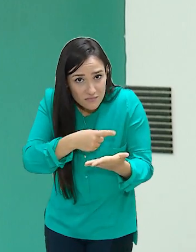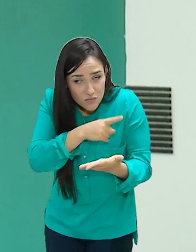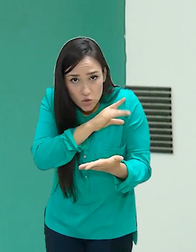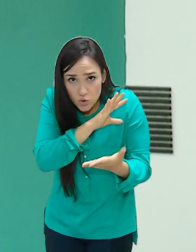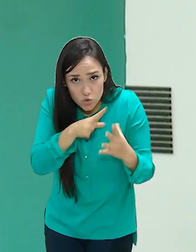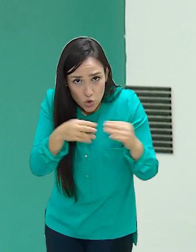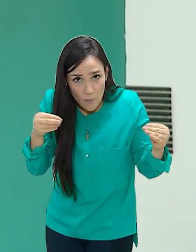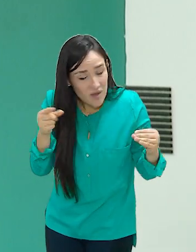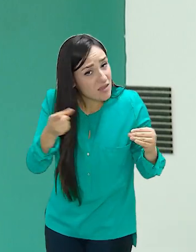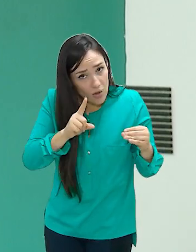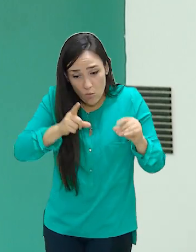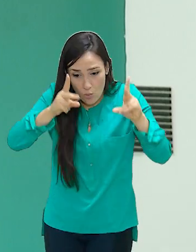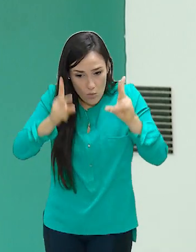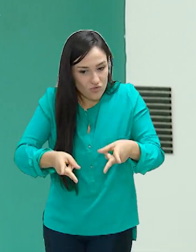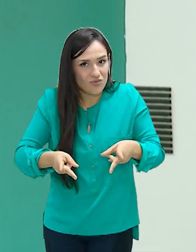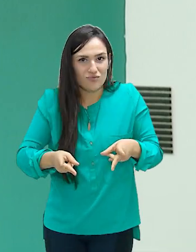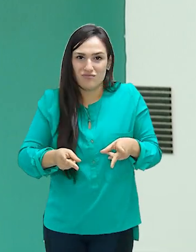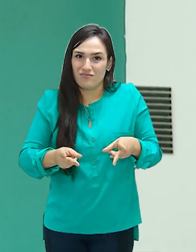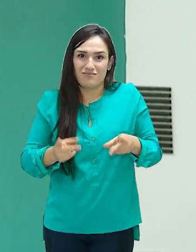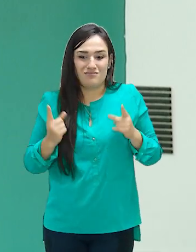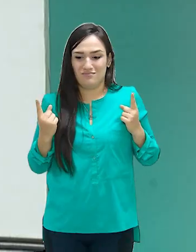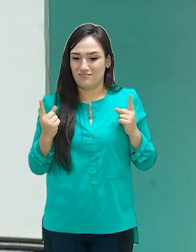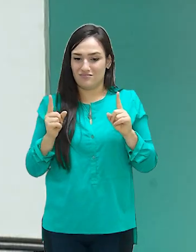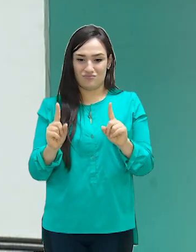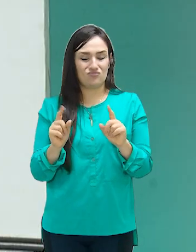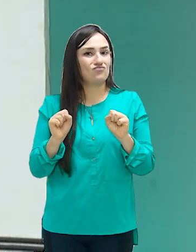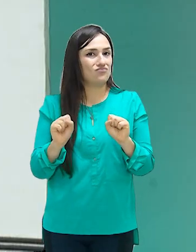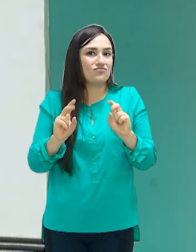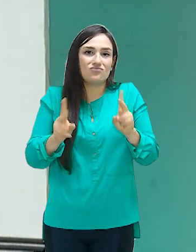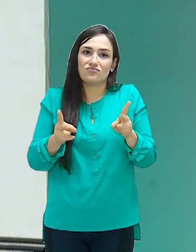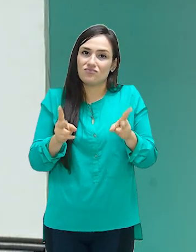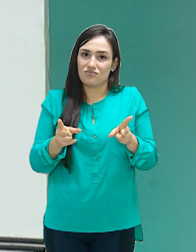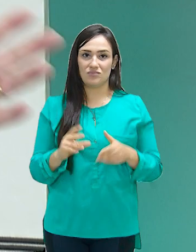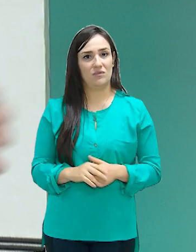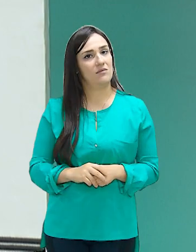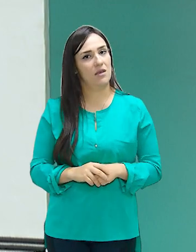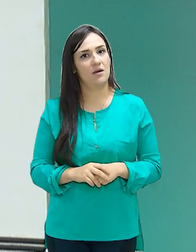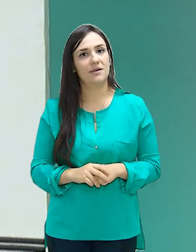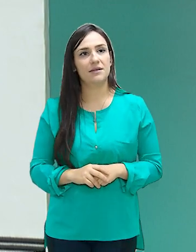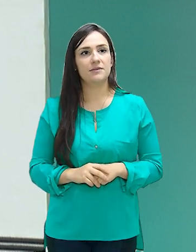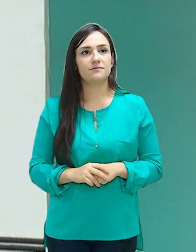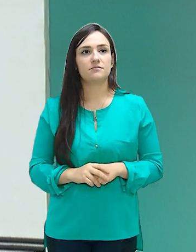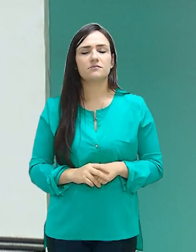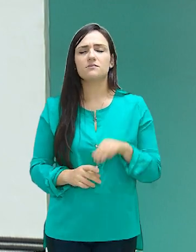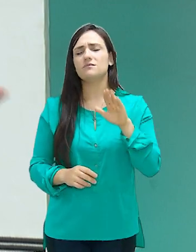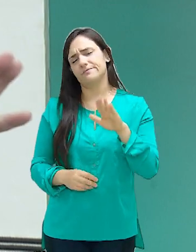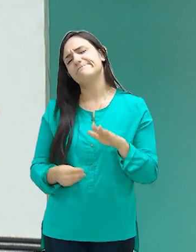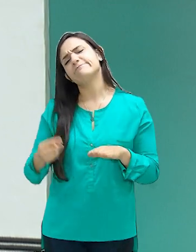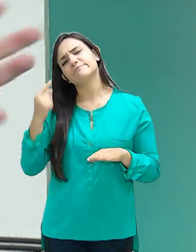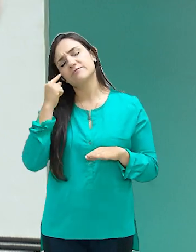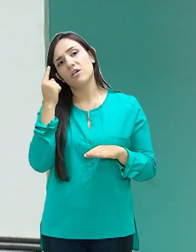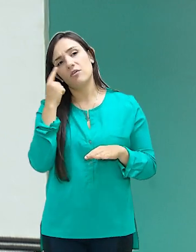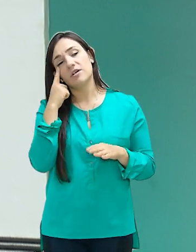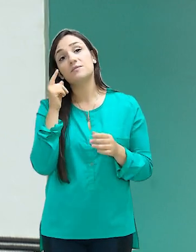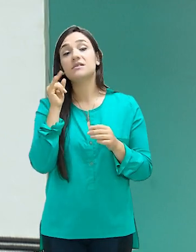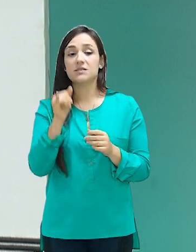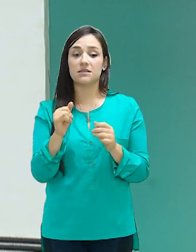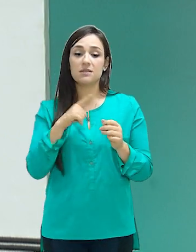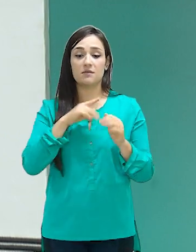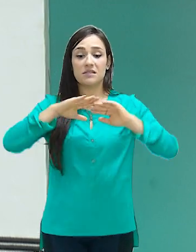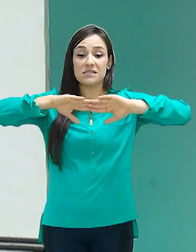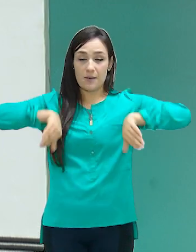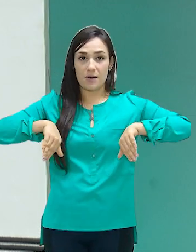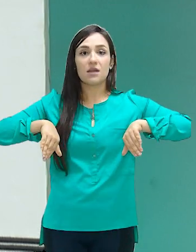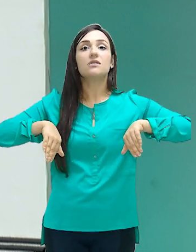ter para o resto da vida. Então, a gente trabalha bastante isso. Tá, vamos supor que houve a separação, vocês não conseguiram conciliar os